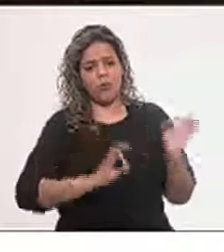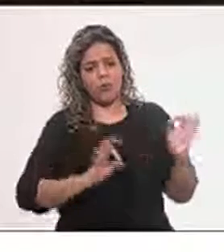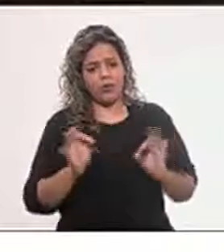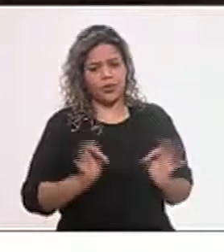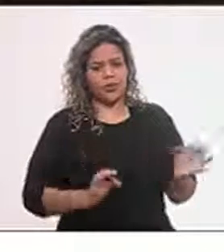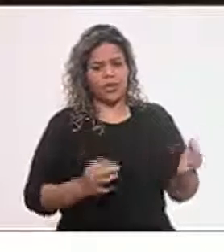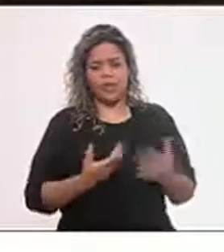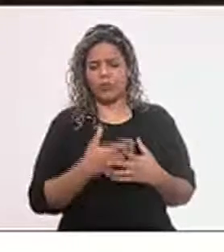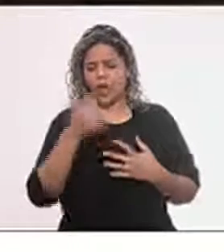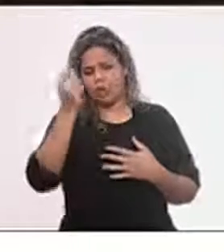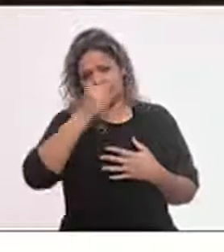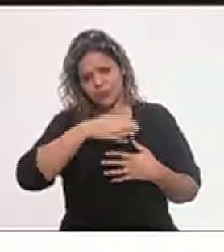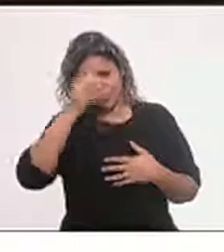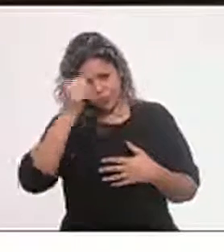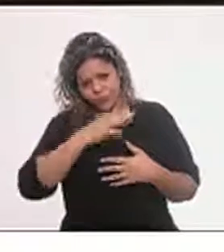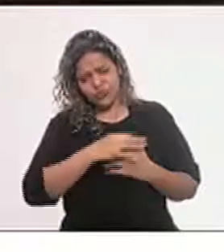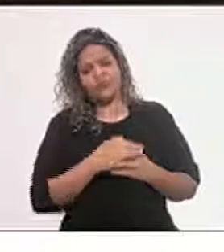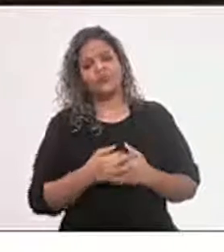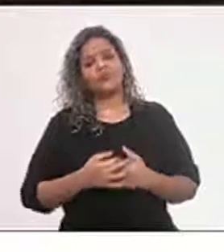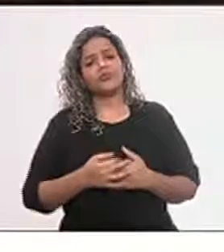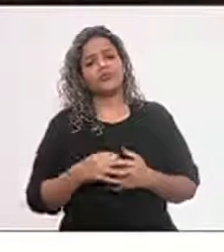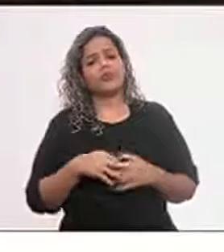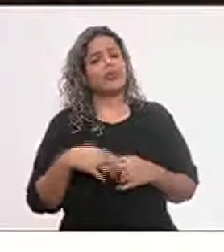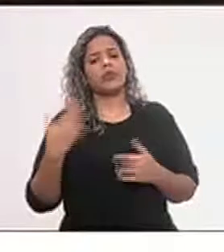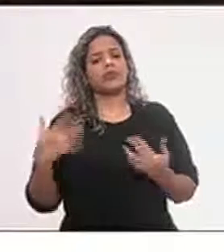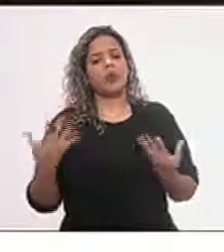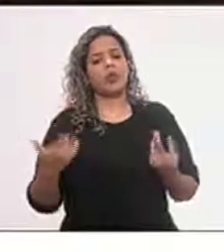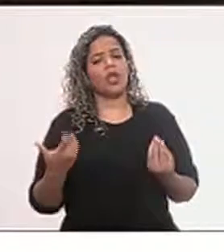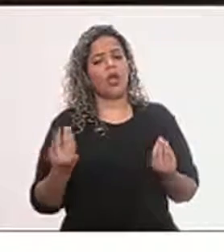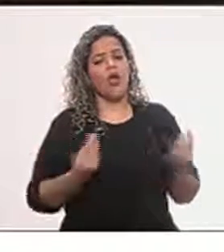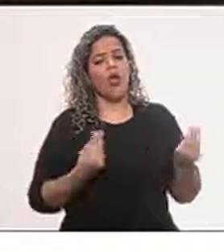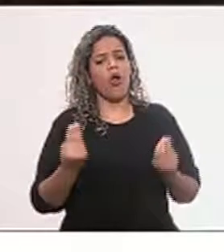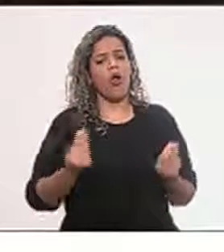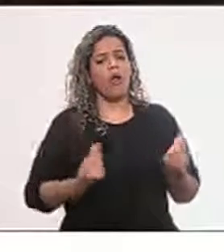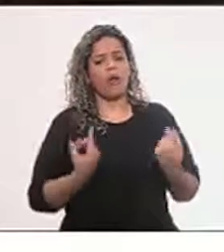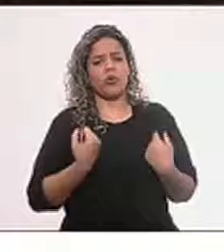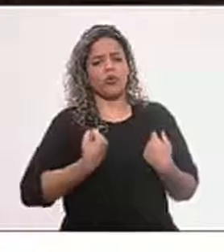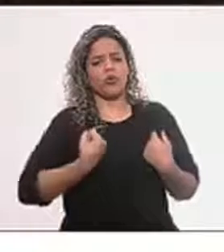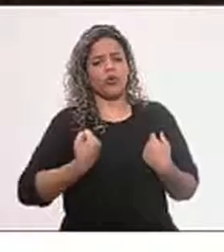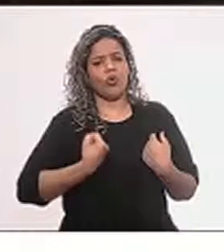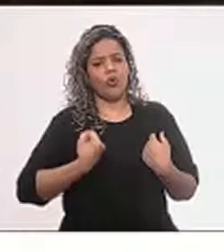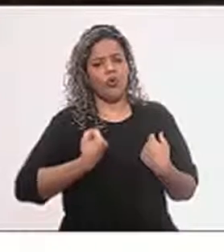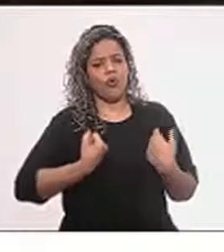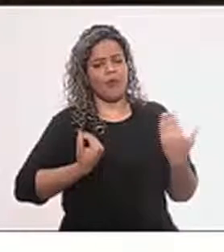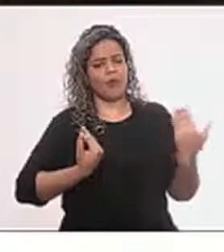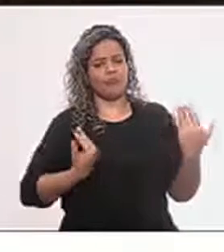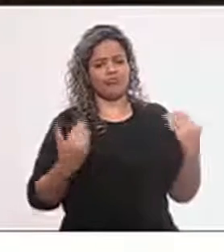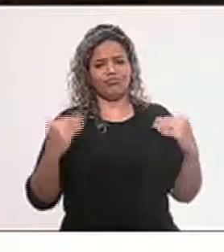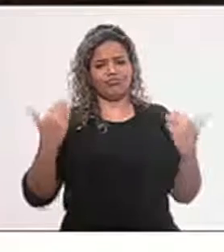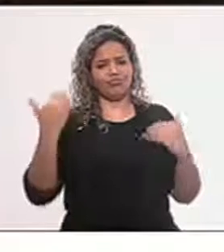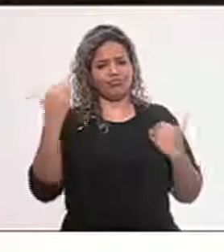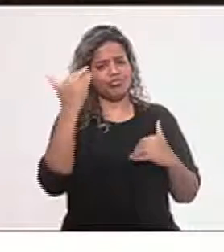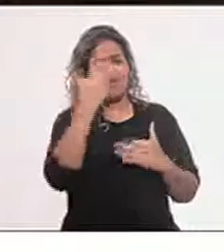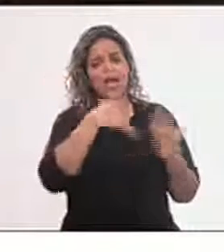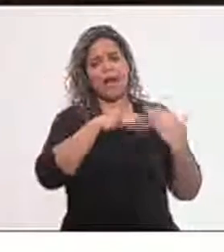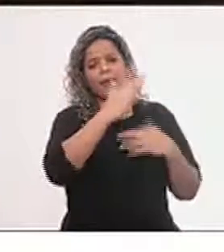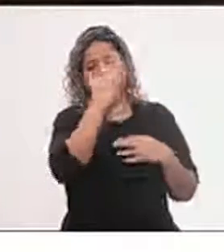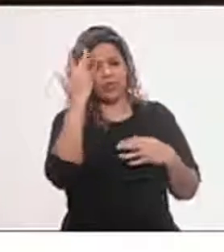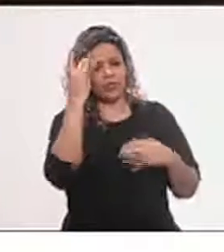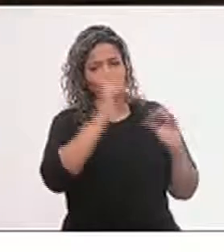projeto absurdo que não leva em consideração o número elevadíssimo de